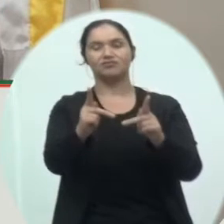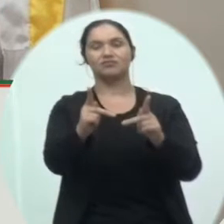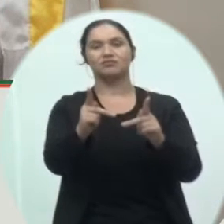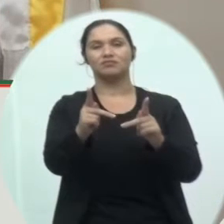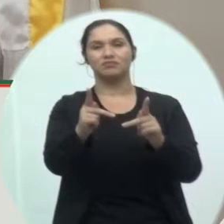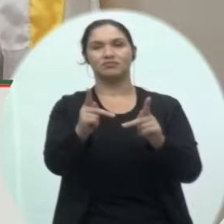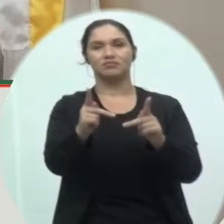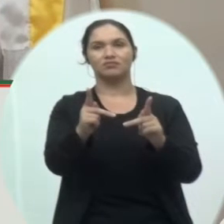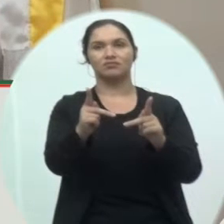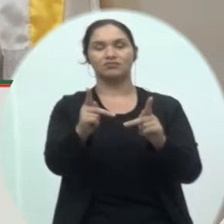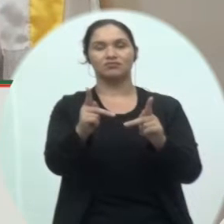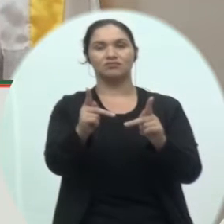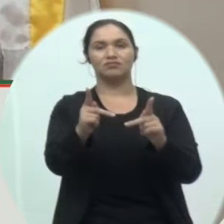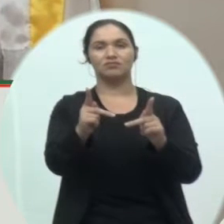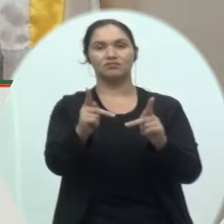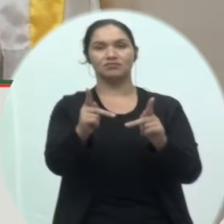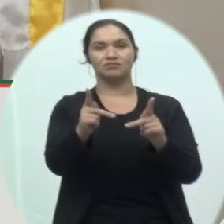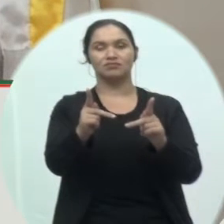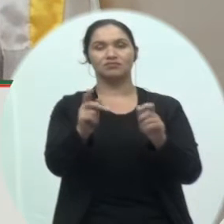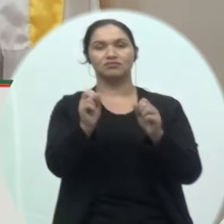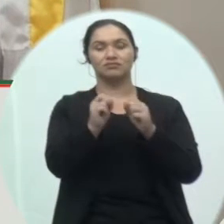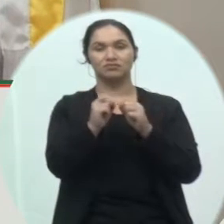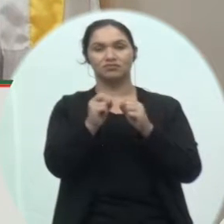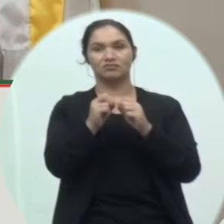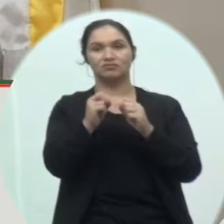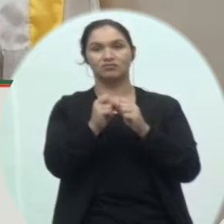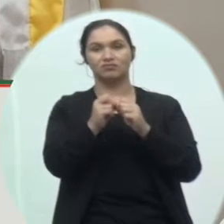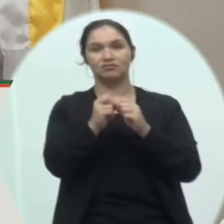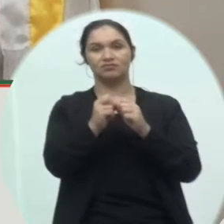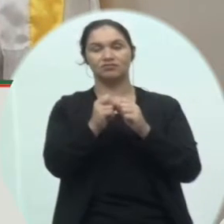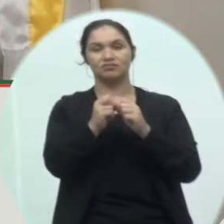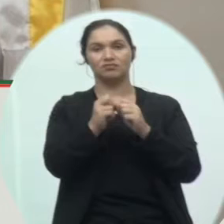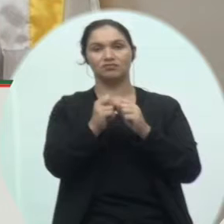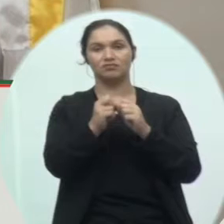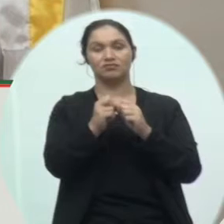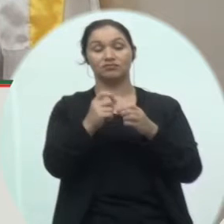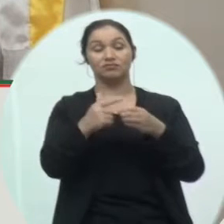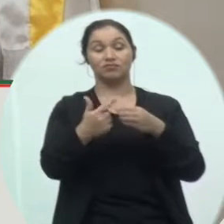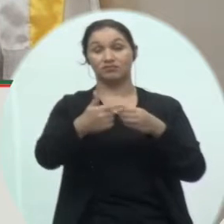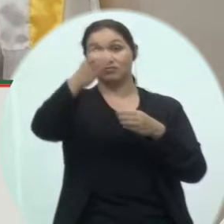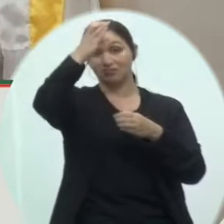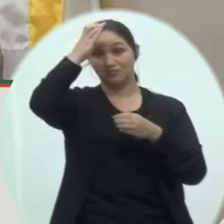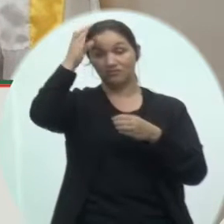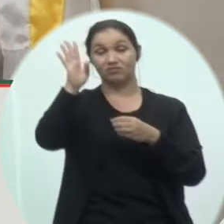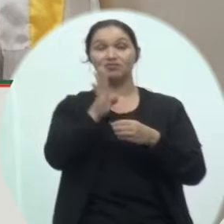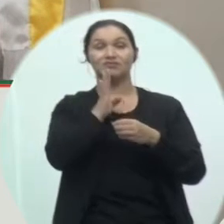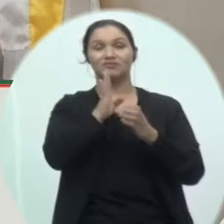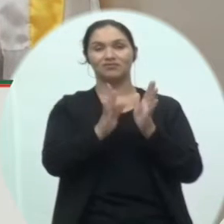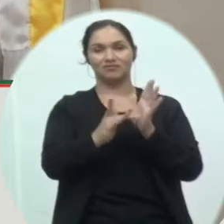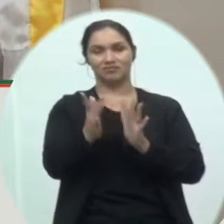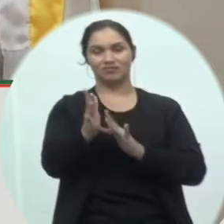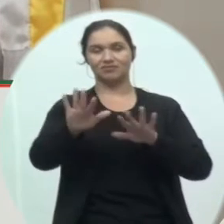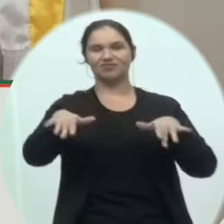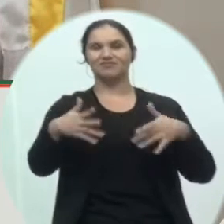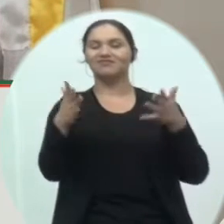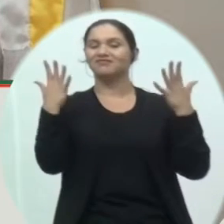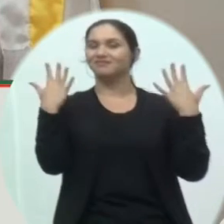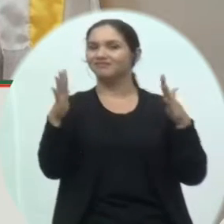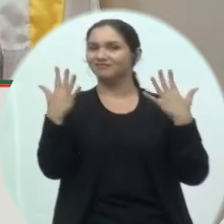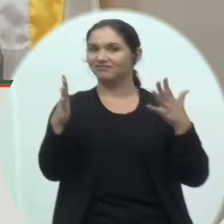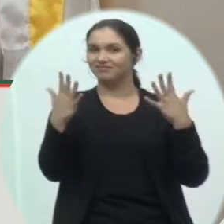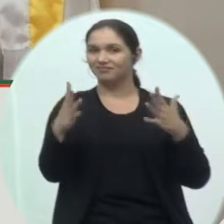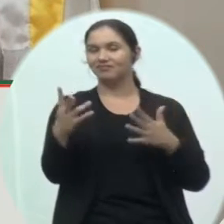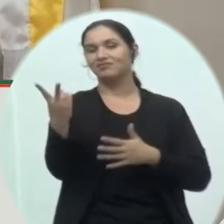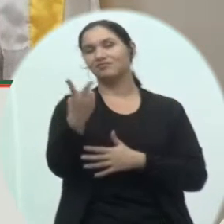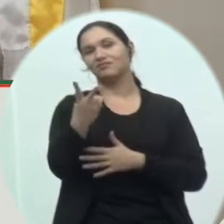levando esse Evangelho nos quatro cantos aqui da nossa cidade. Então, meus parabéns ao